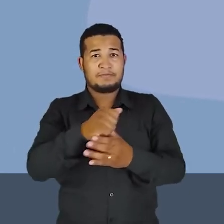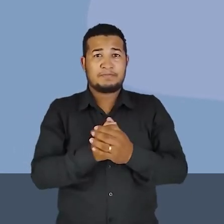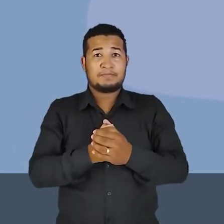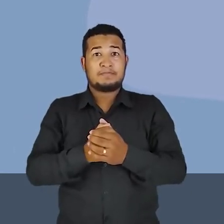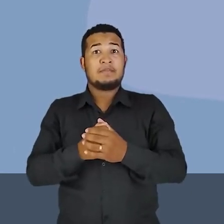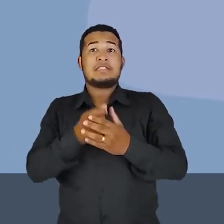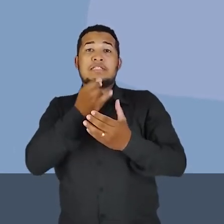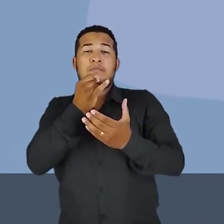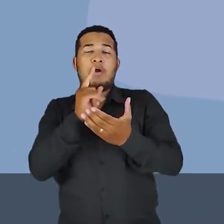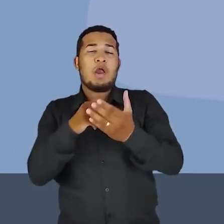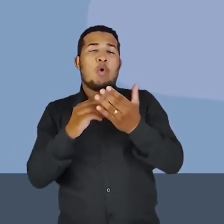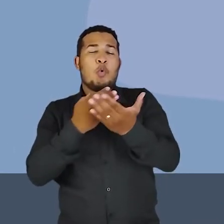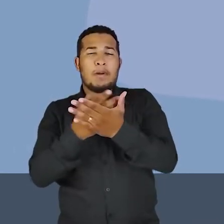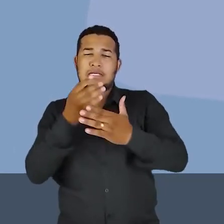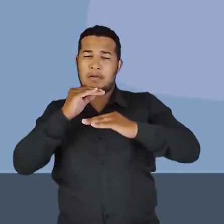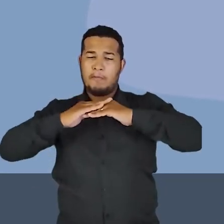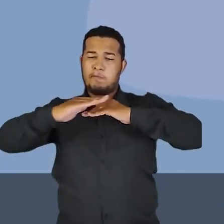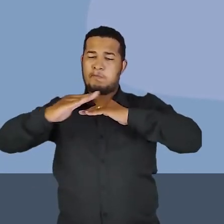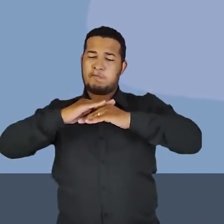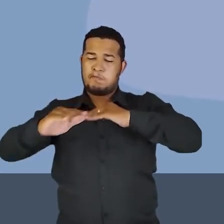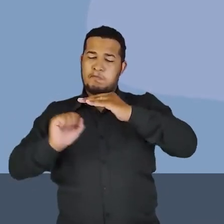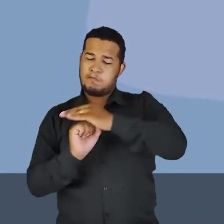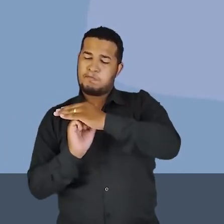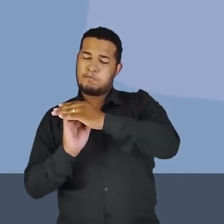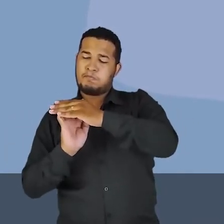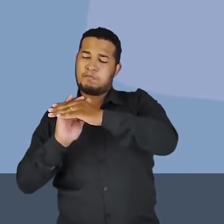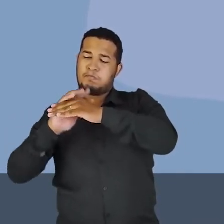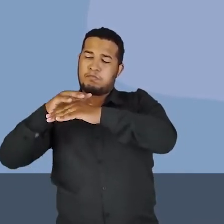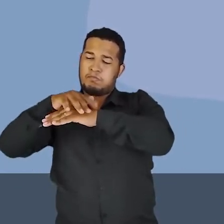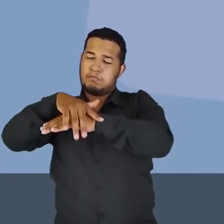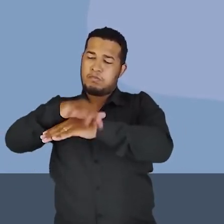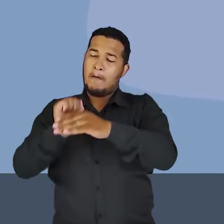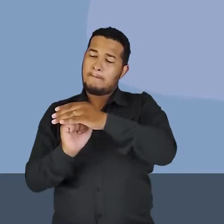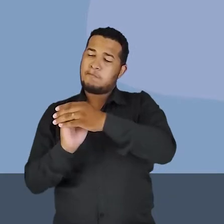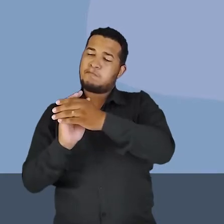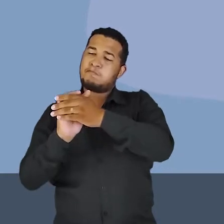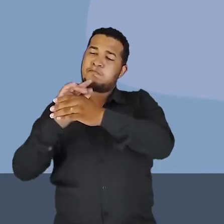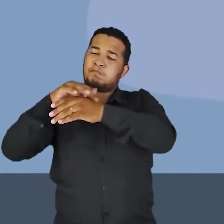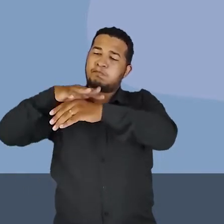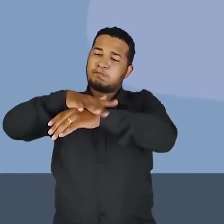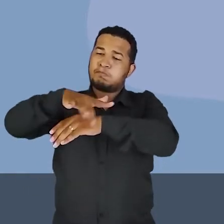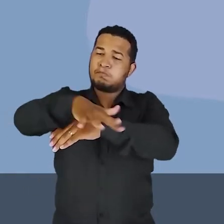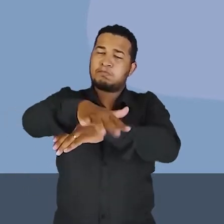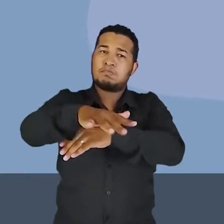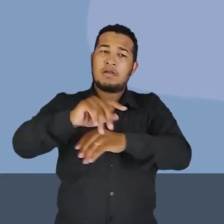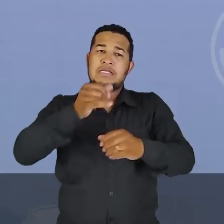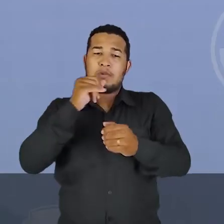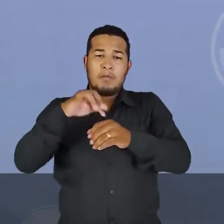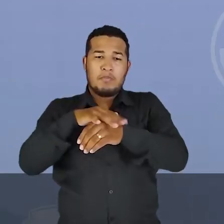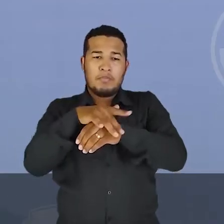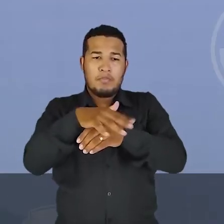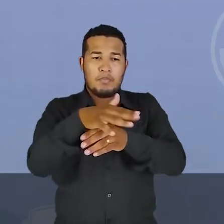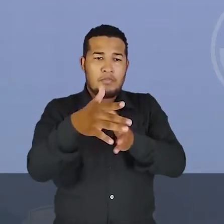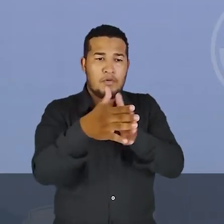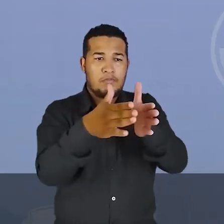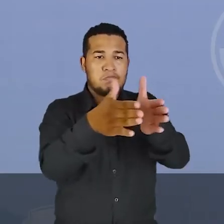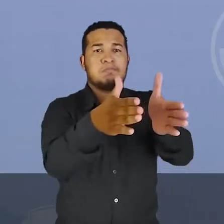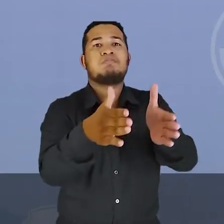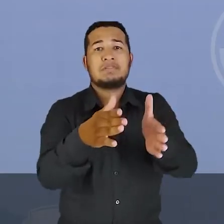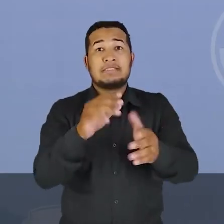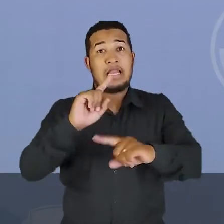É o aparecimento na superfície do terreno de um lençol subterrâneo, dando origem aos cursos d'água. Quando tem a